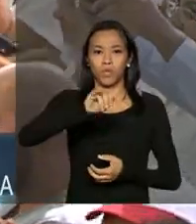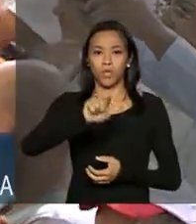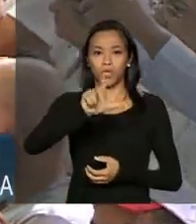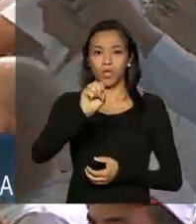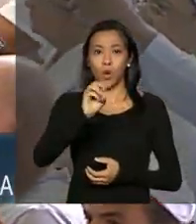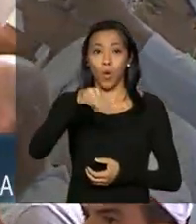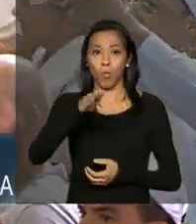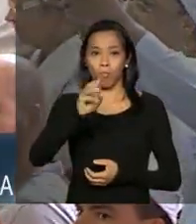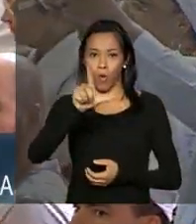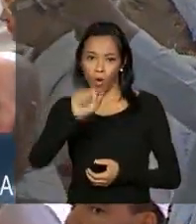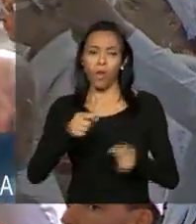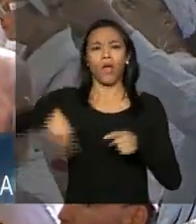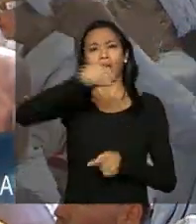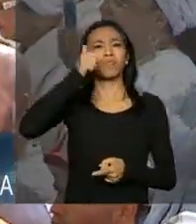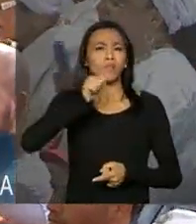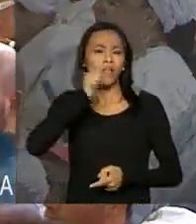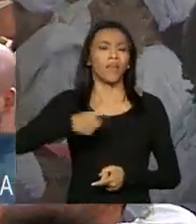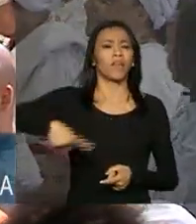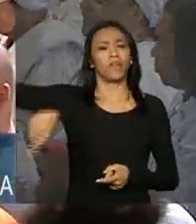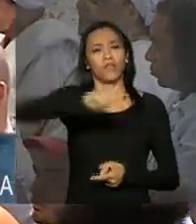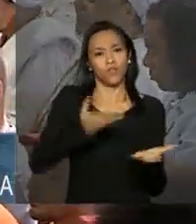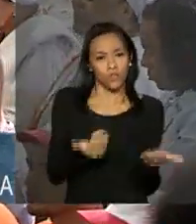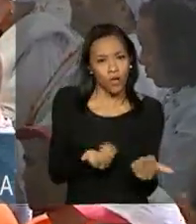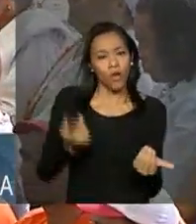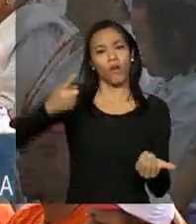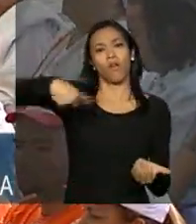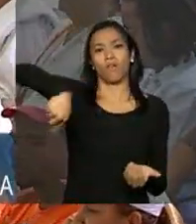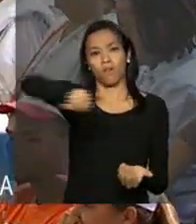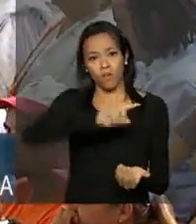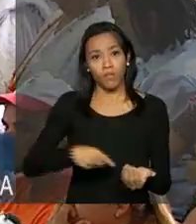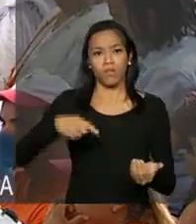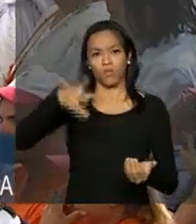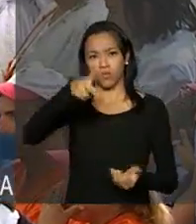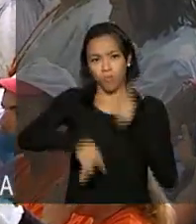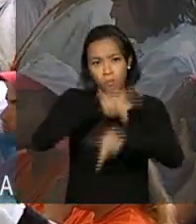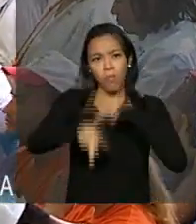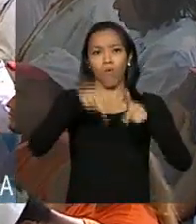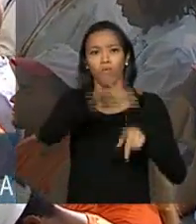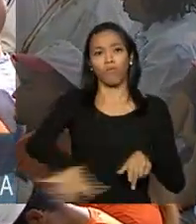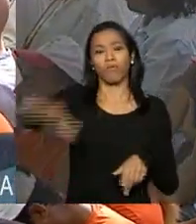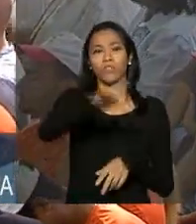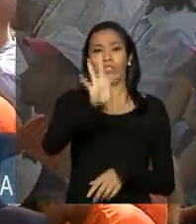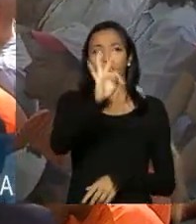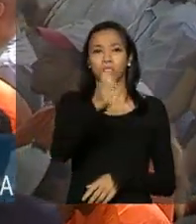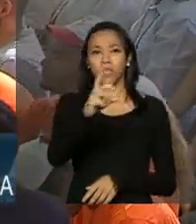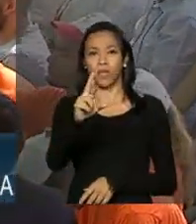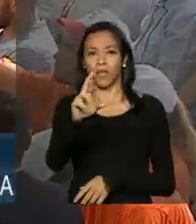às mulheres, à juventude, aos povos de terreiro aqui presentes.